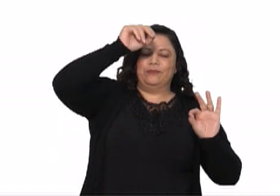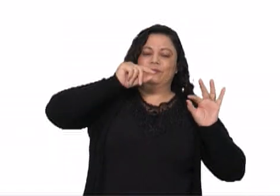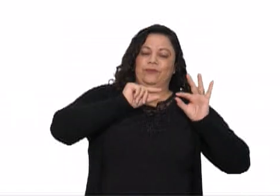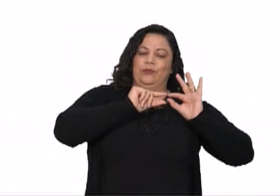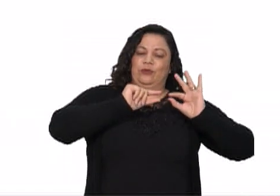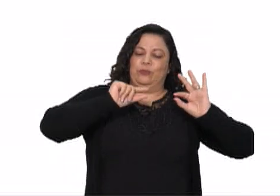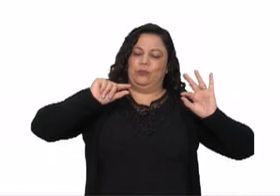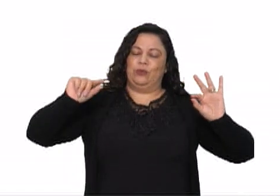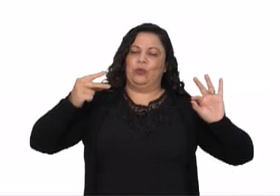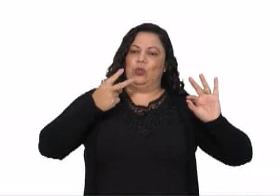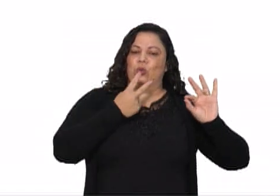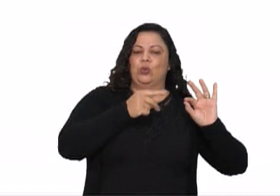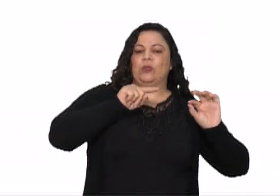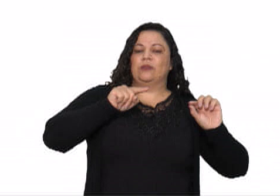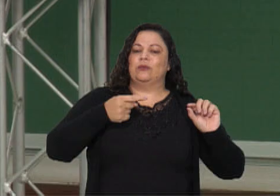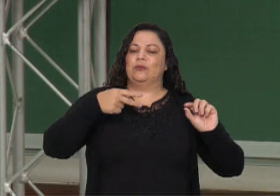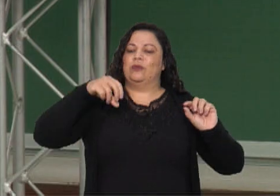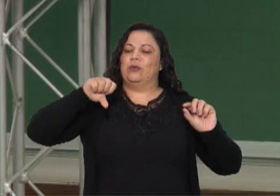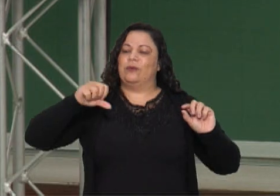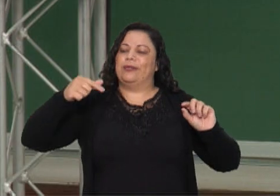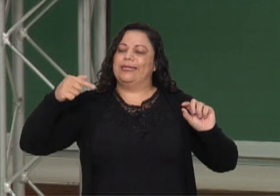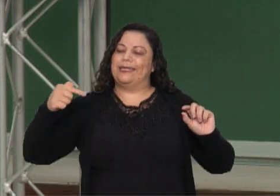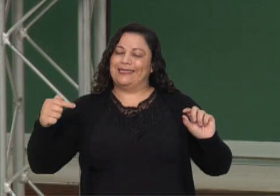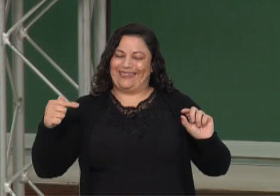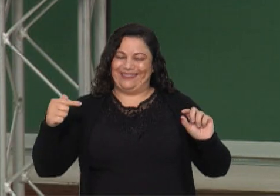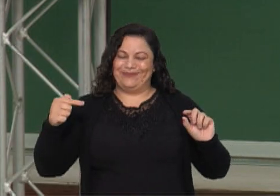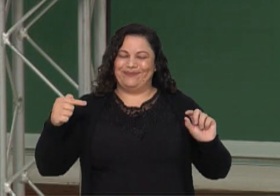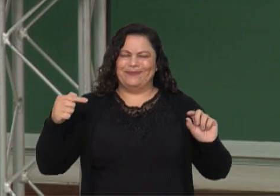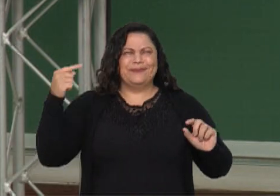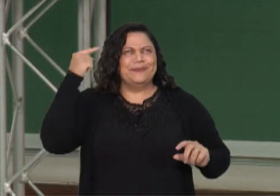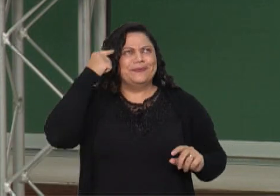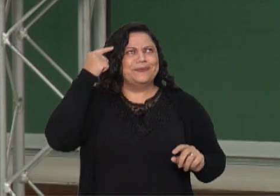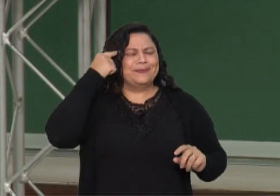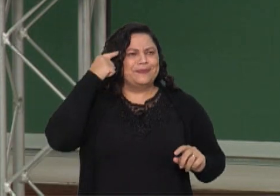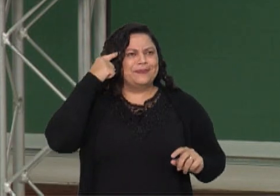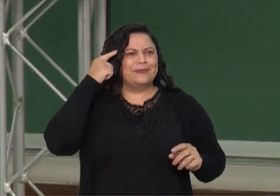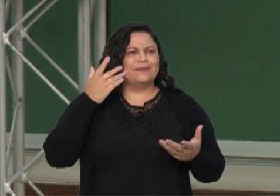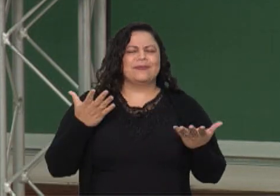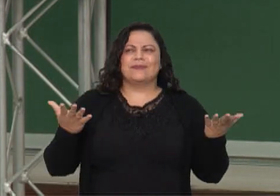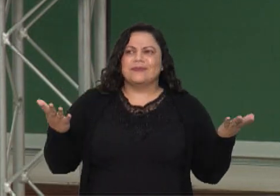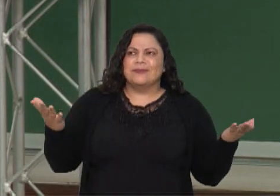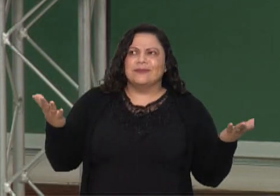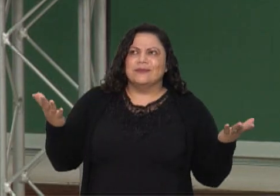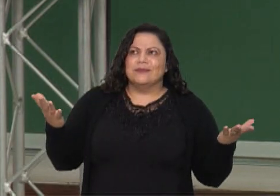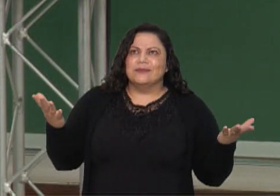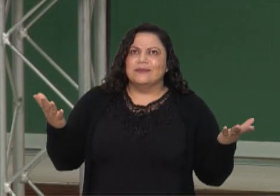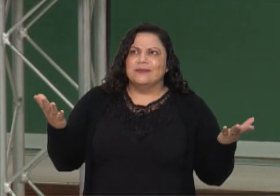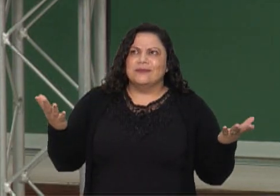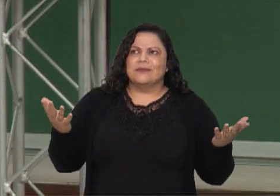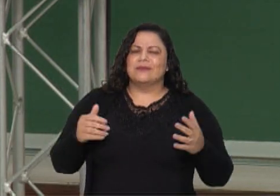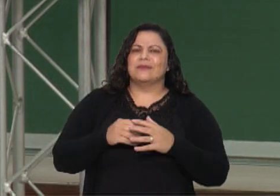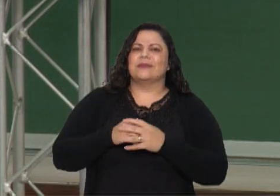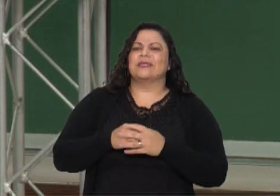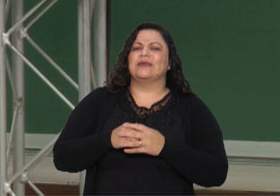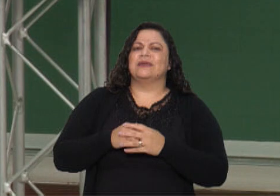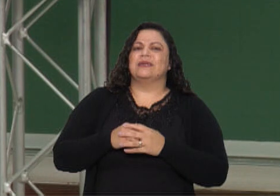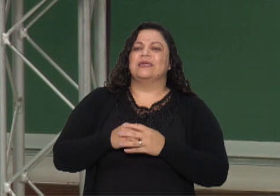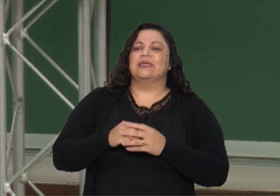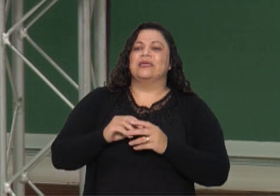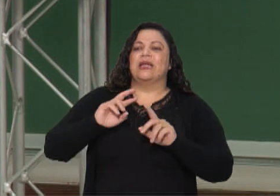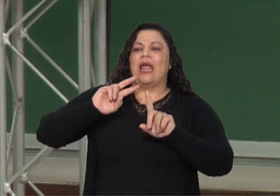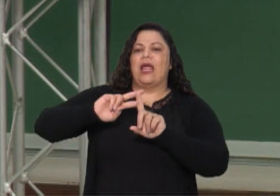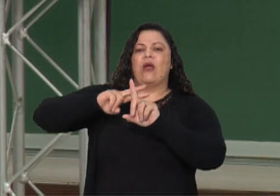2,97 metros. Então, pensa aí, ela é pouco menos do dobro do meu